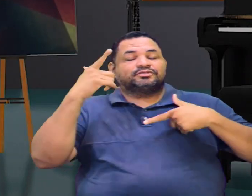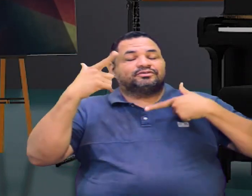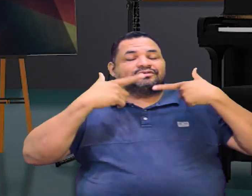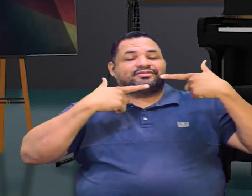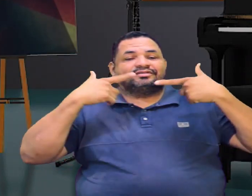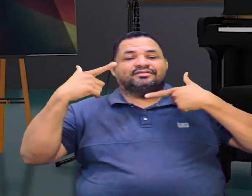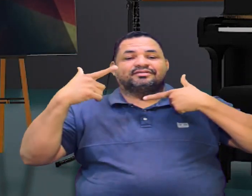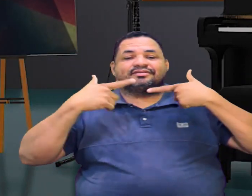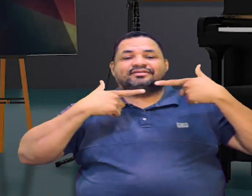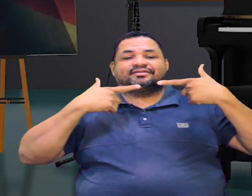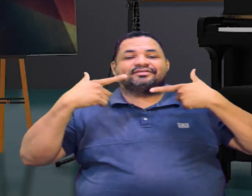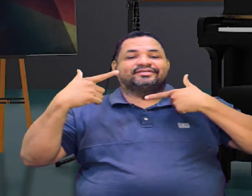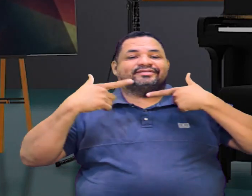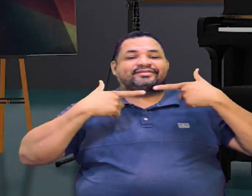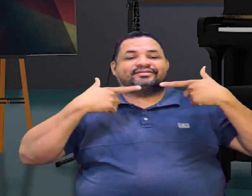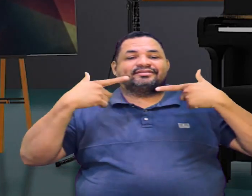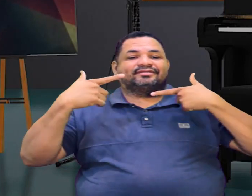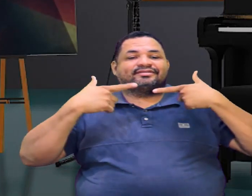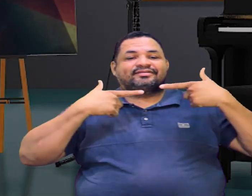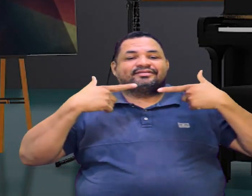Sorrir